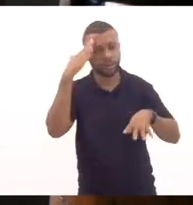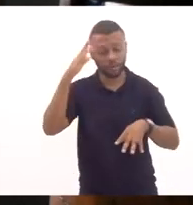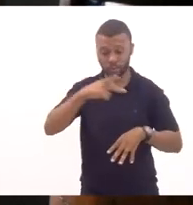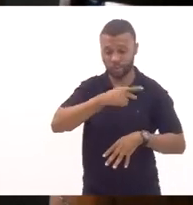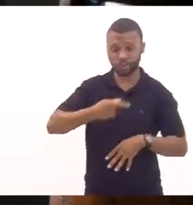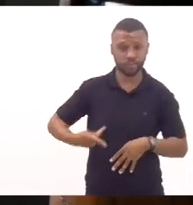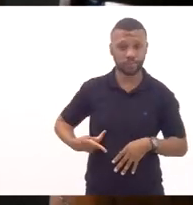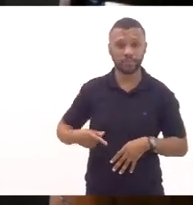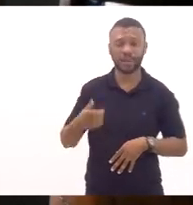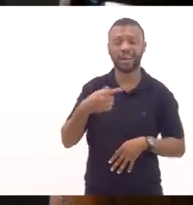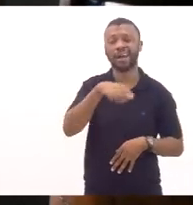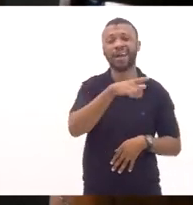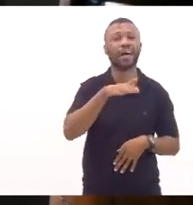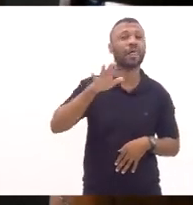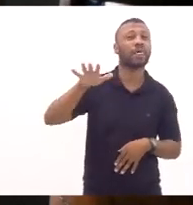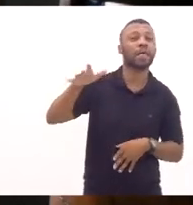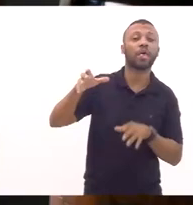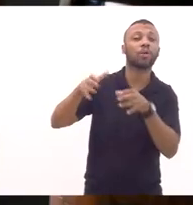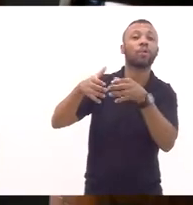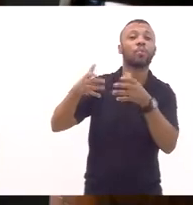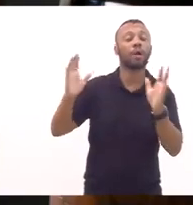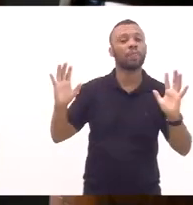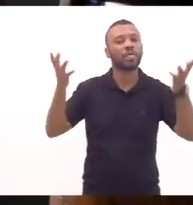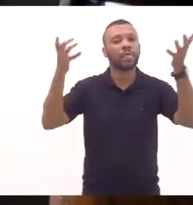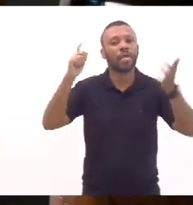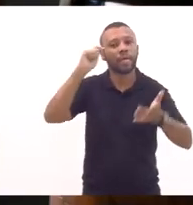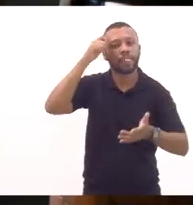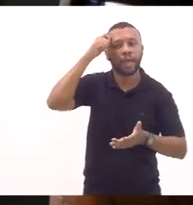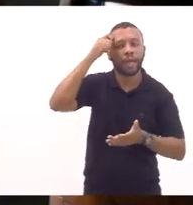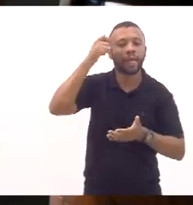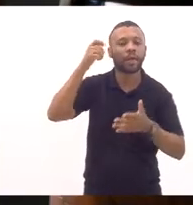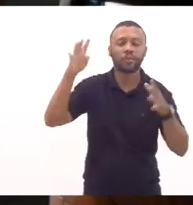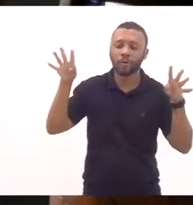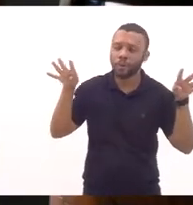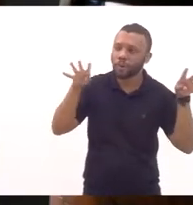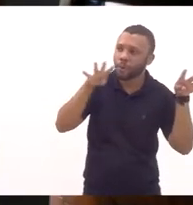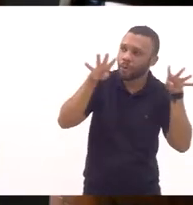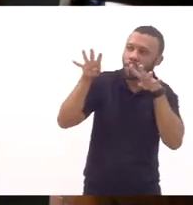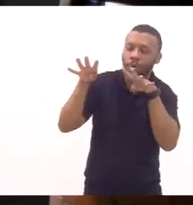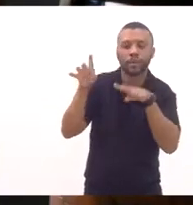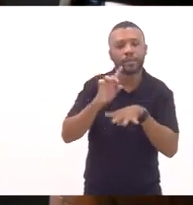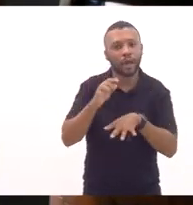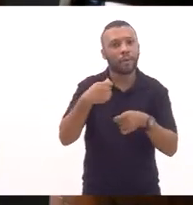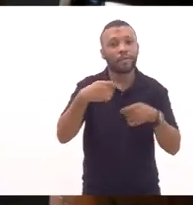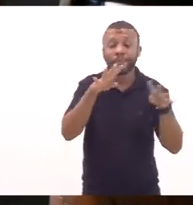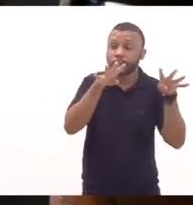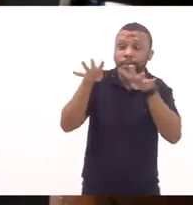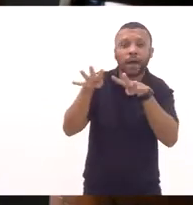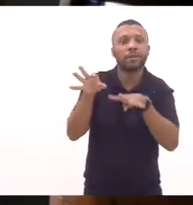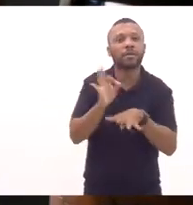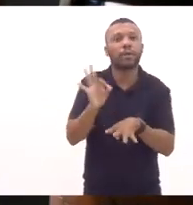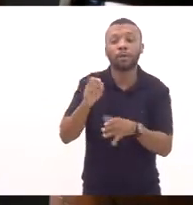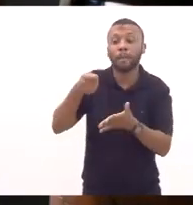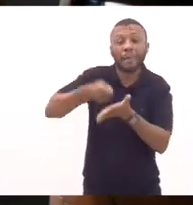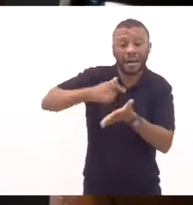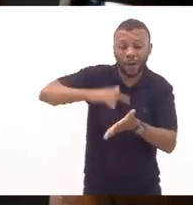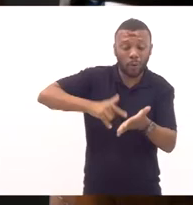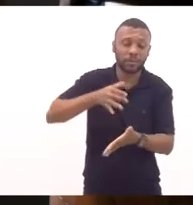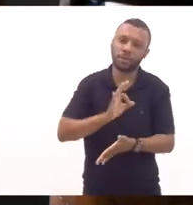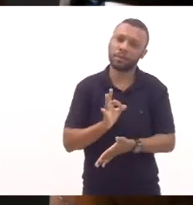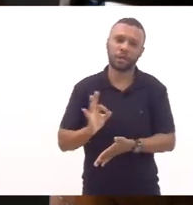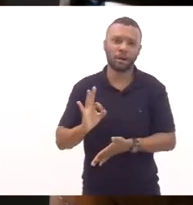são negros. É um grande evento. Ganharam visibilidade. Não, eles têm que ganhar cachê, porque a visibilidade não paga a nossa